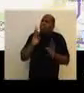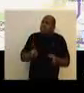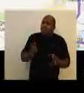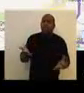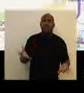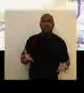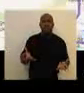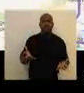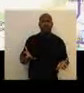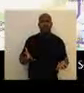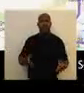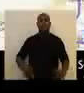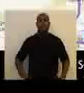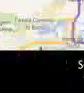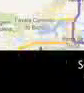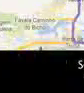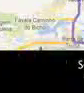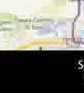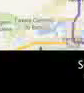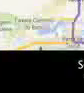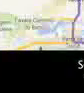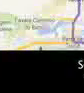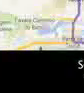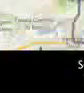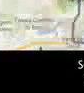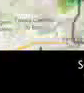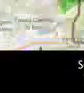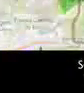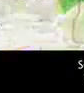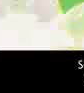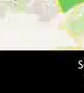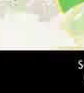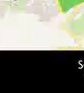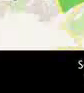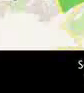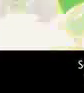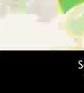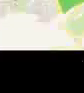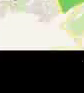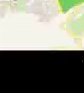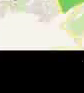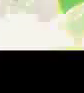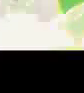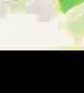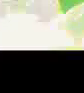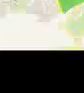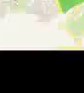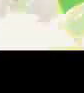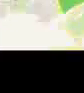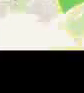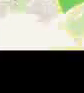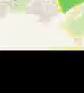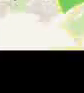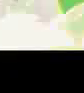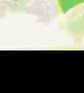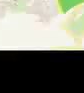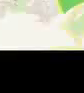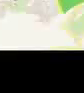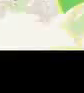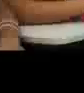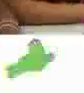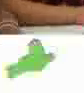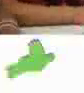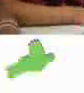com sabedoria. Seres humanos com direitos iguais, vivendo em pura harmonia. Jacarezinho, oficina de